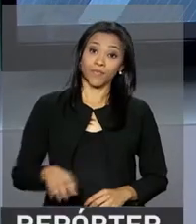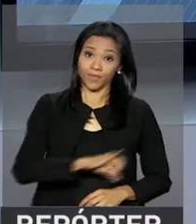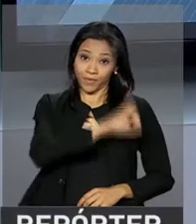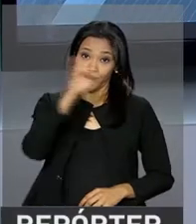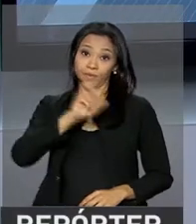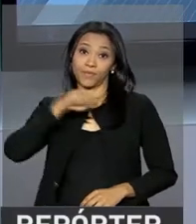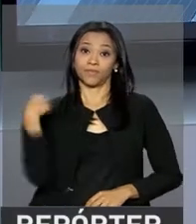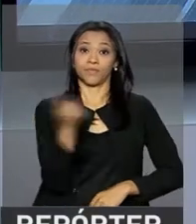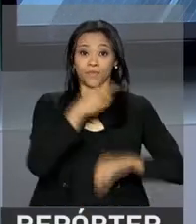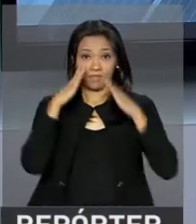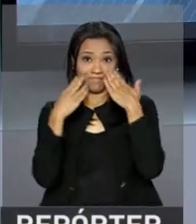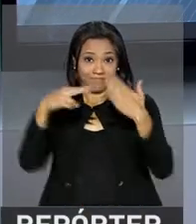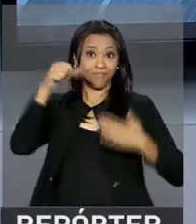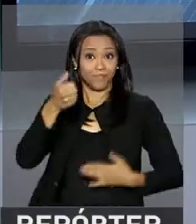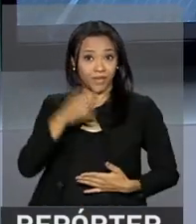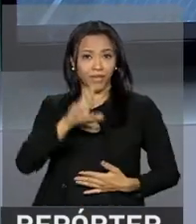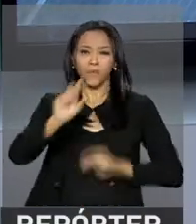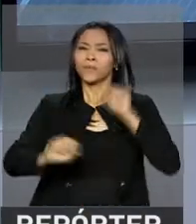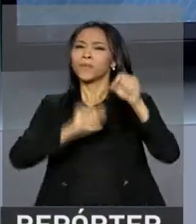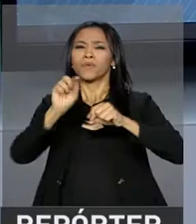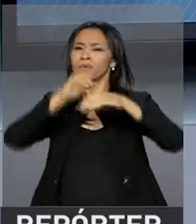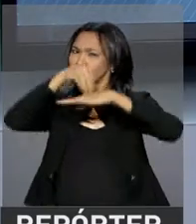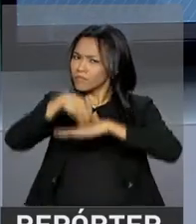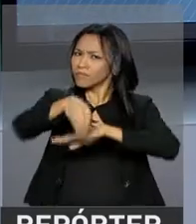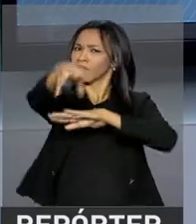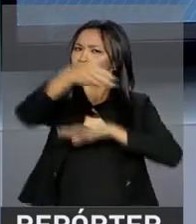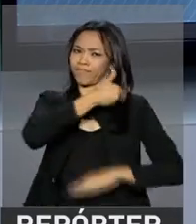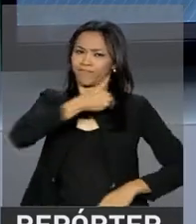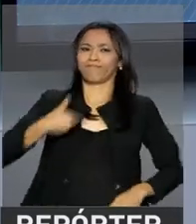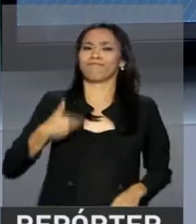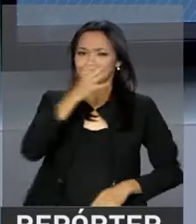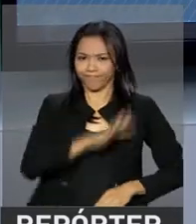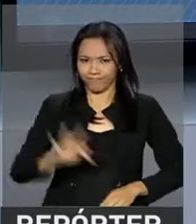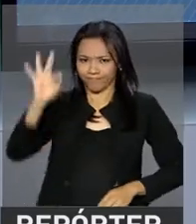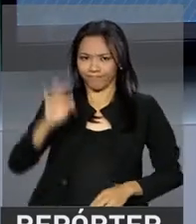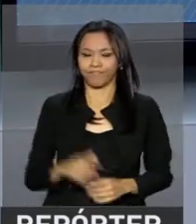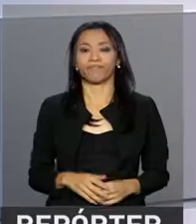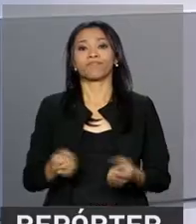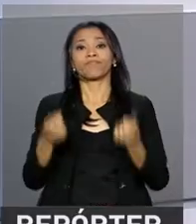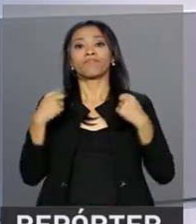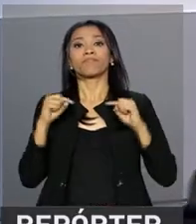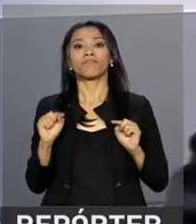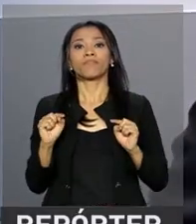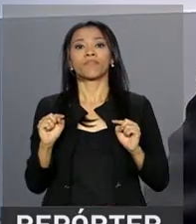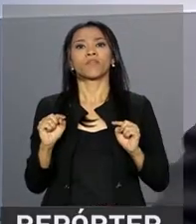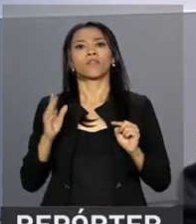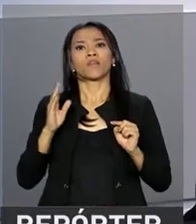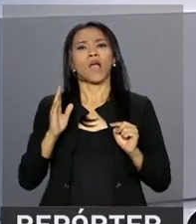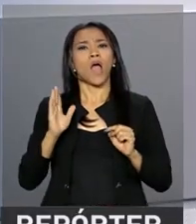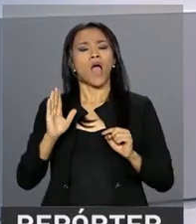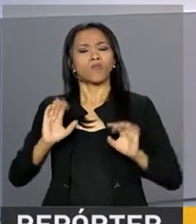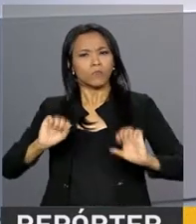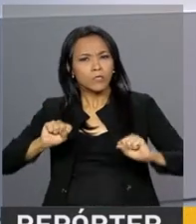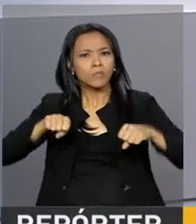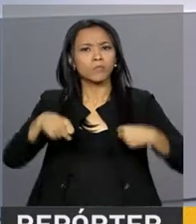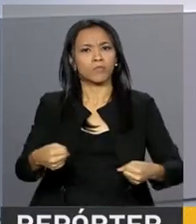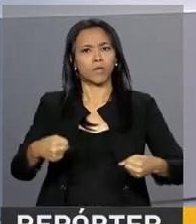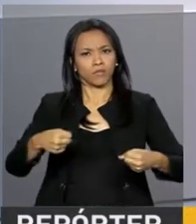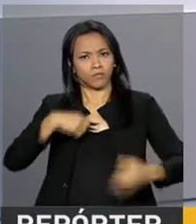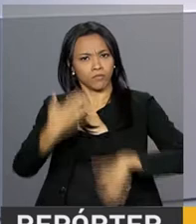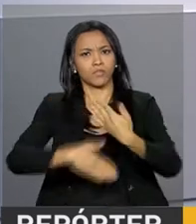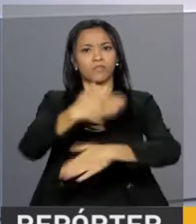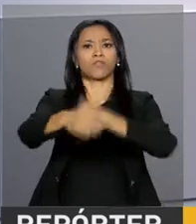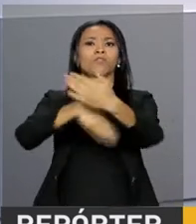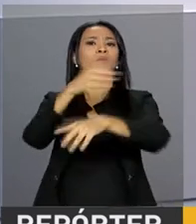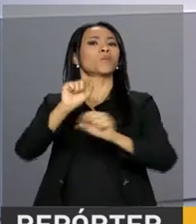Olá, o repórter NBR está de volta, trazendo para você as notícias do governo federal. Ajudar na retomada do crescimento com a